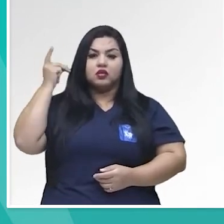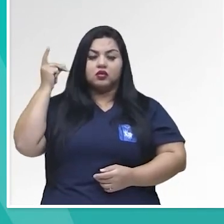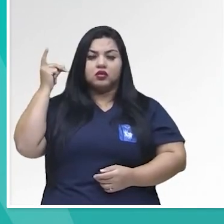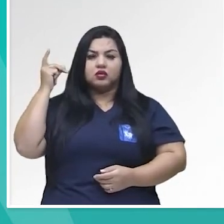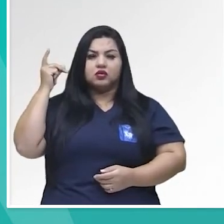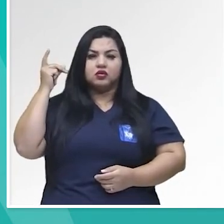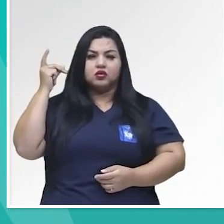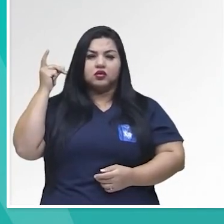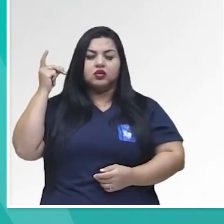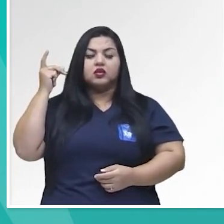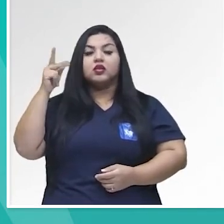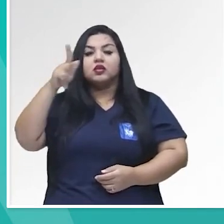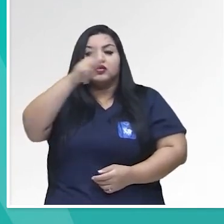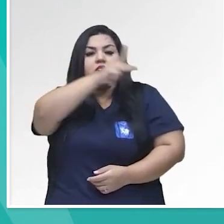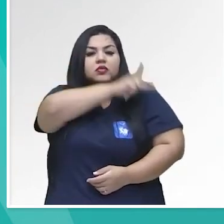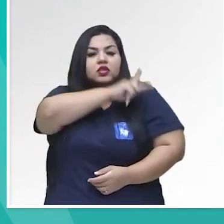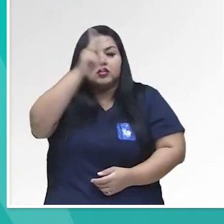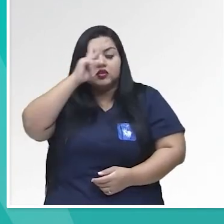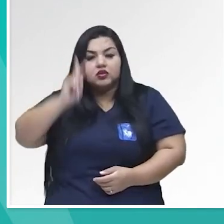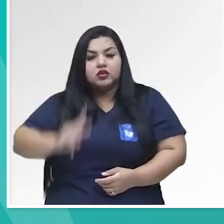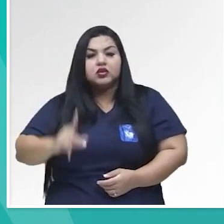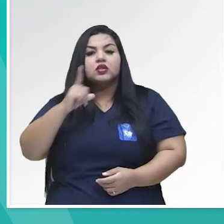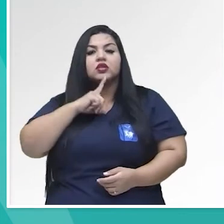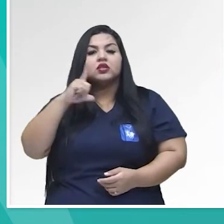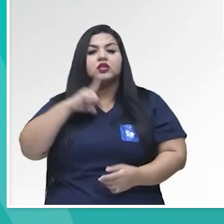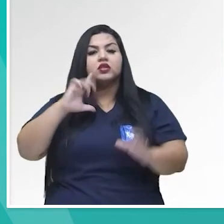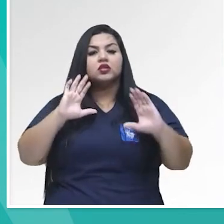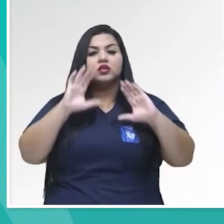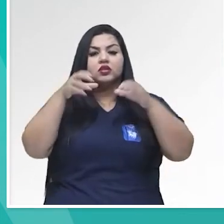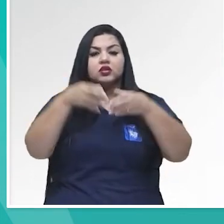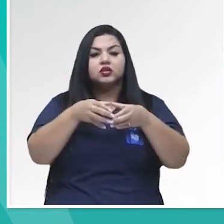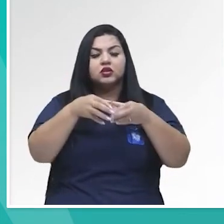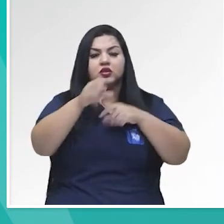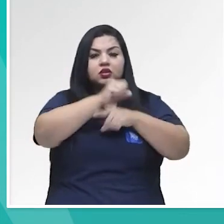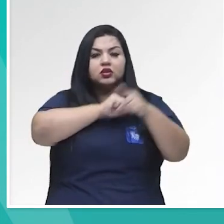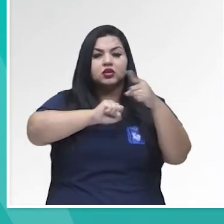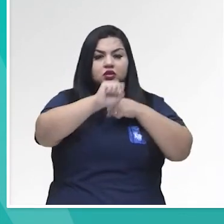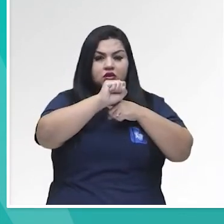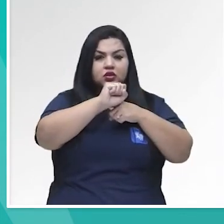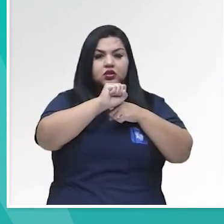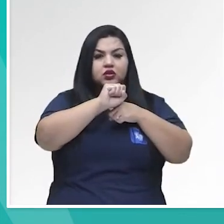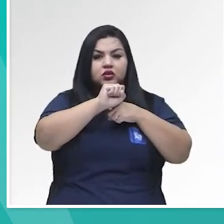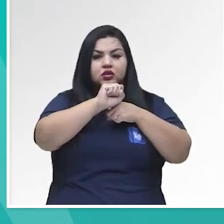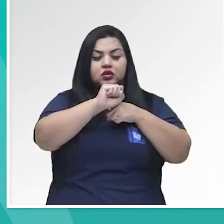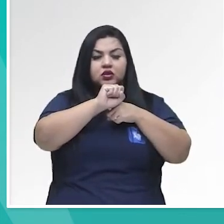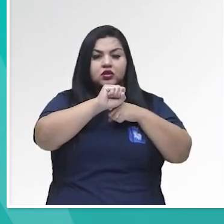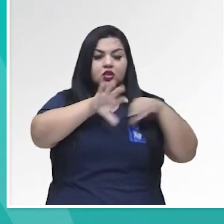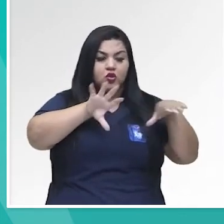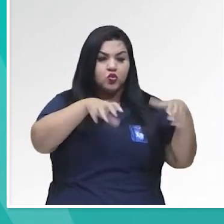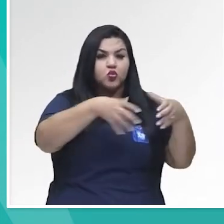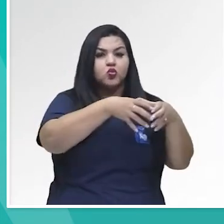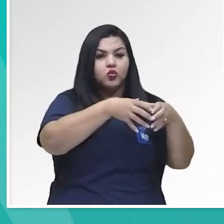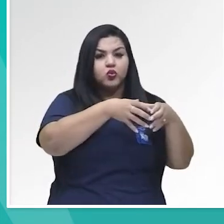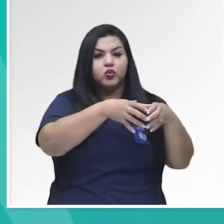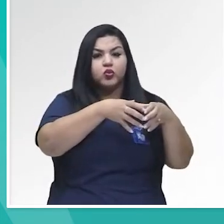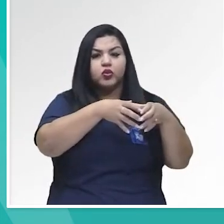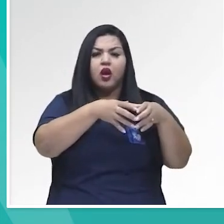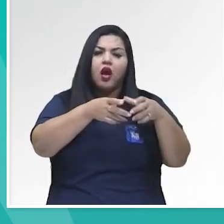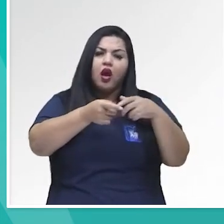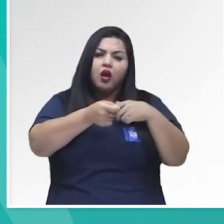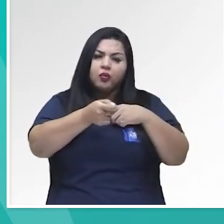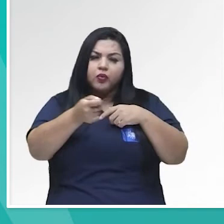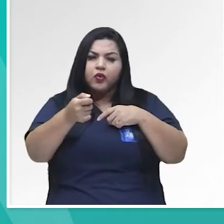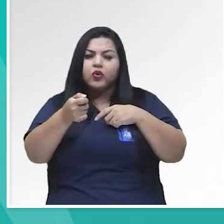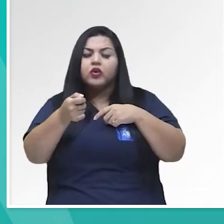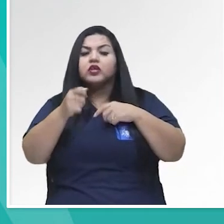na pré-história, existiam as sociedades comunais, coletivas, e aí aos poucos